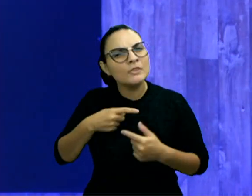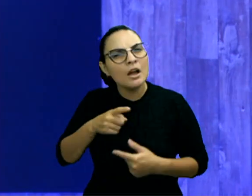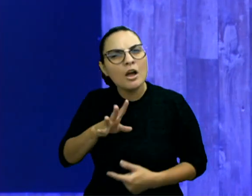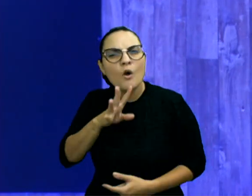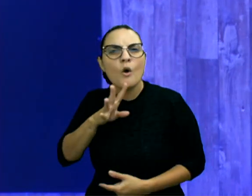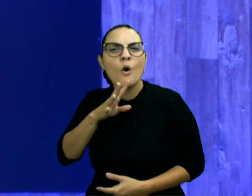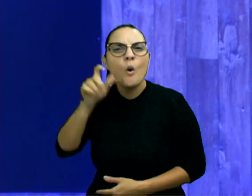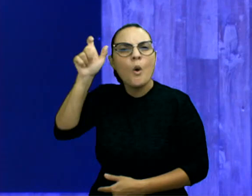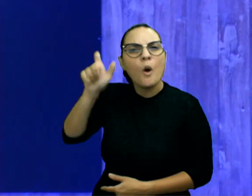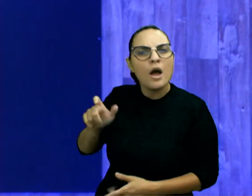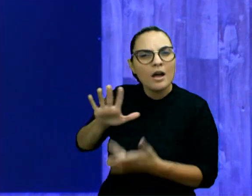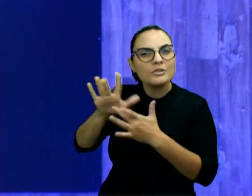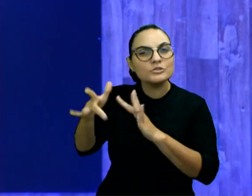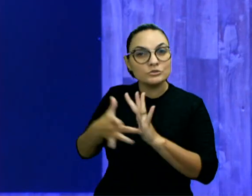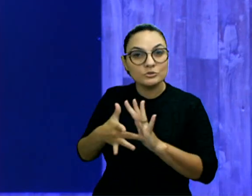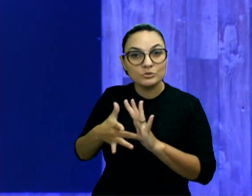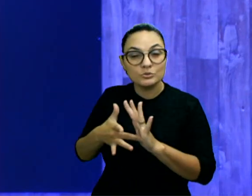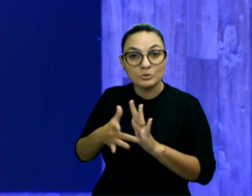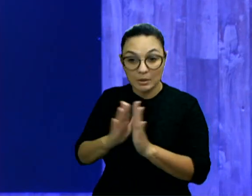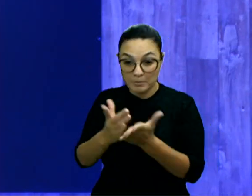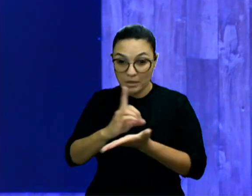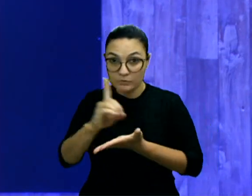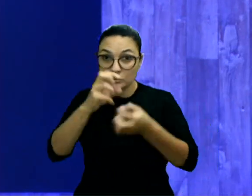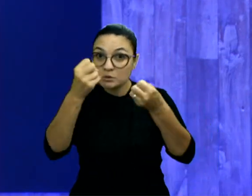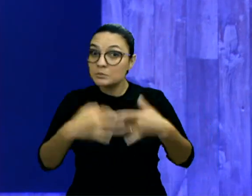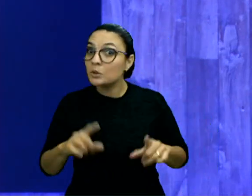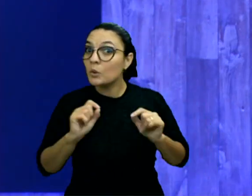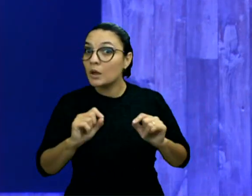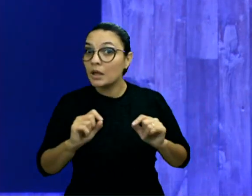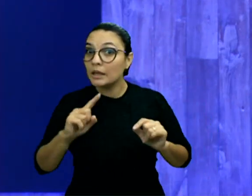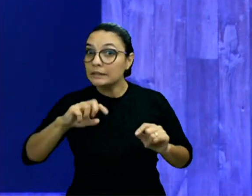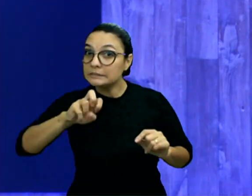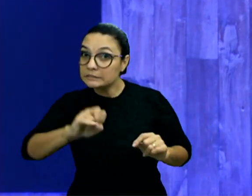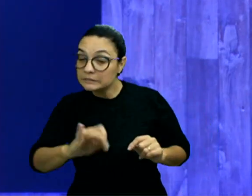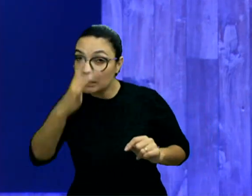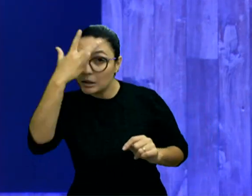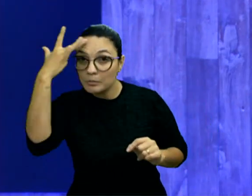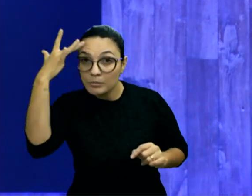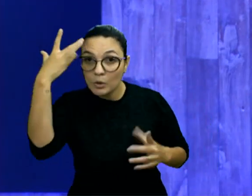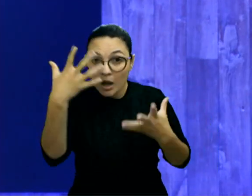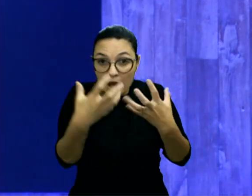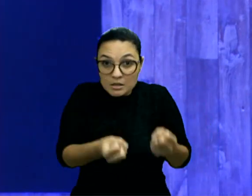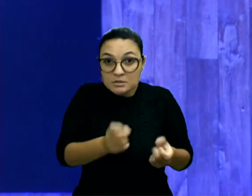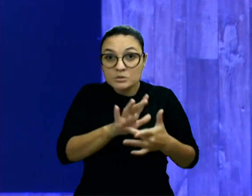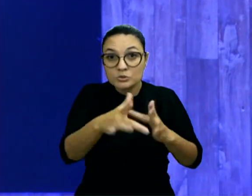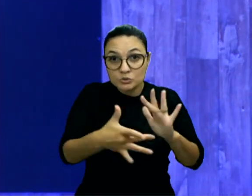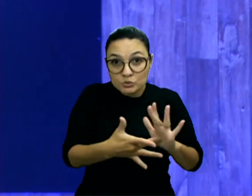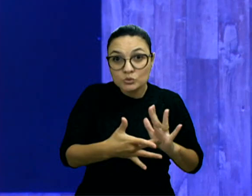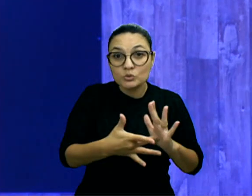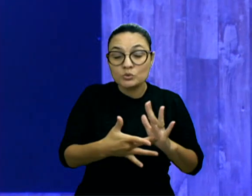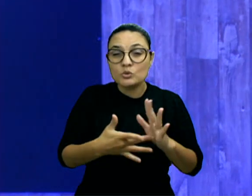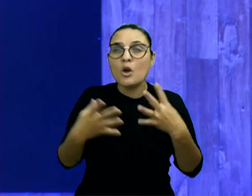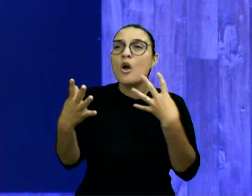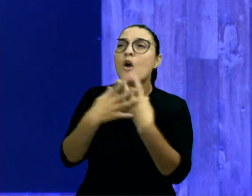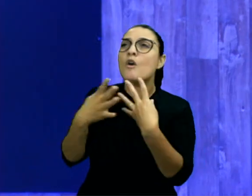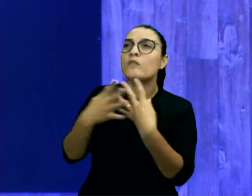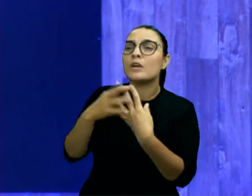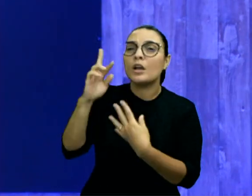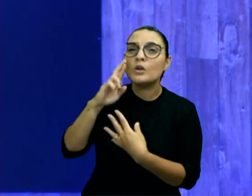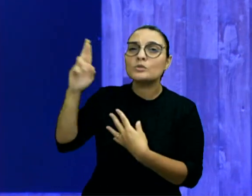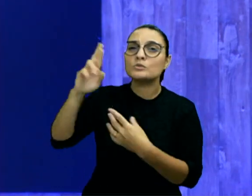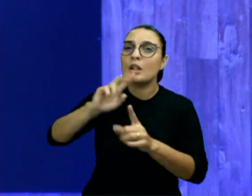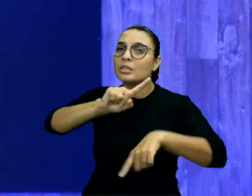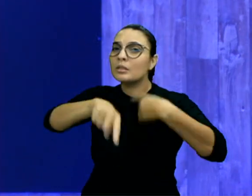aquele que me confessar diante dos homens, eu o confessarei diante do Pai. Aquele que me reconhecer como Senhor e